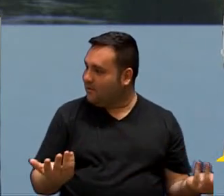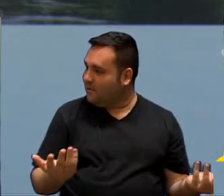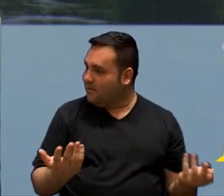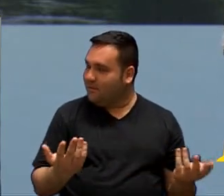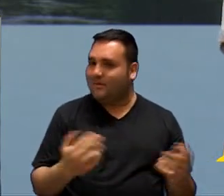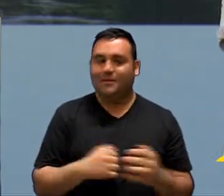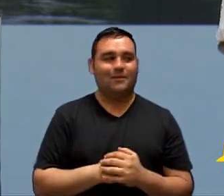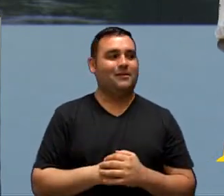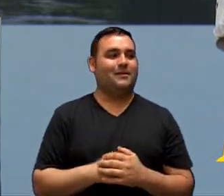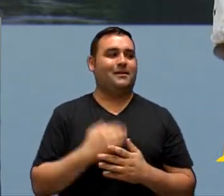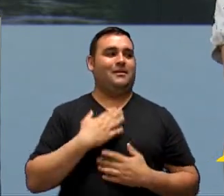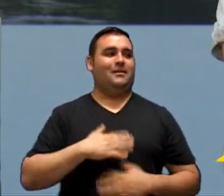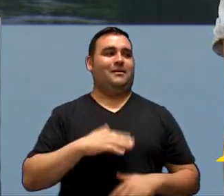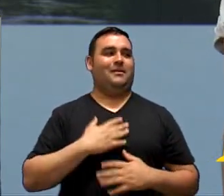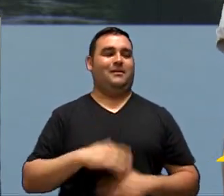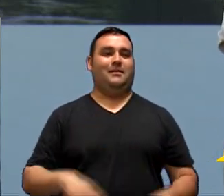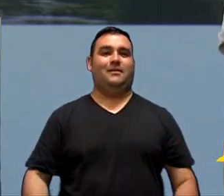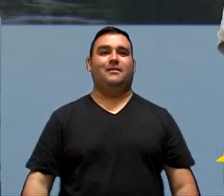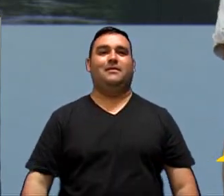Calma, Júlia, calma.